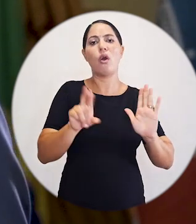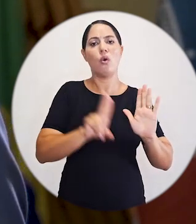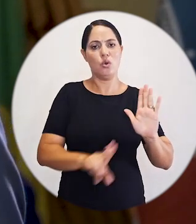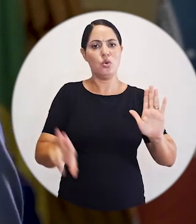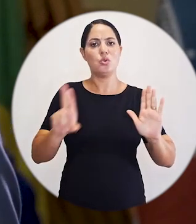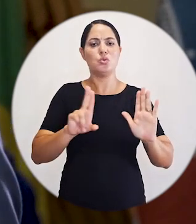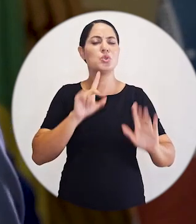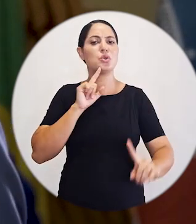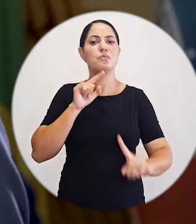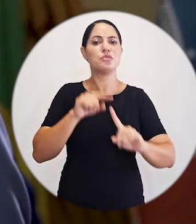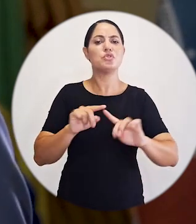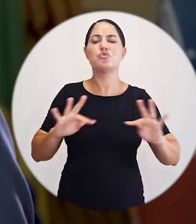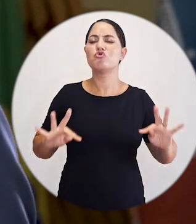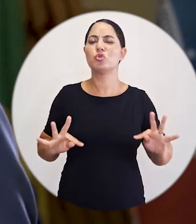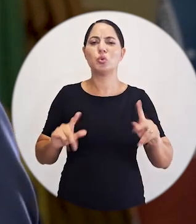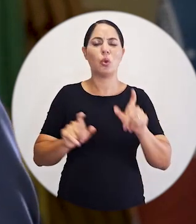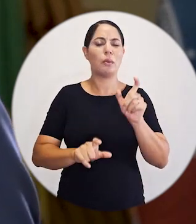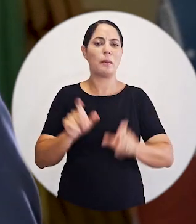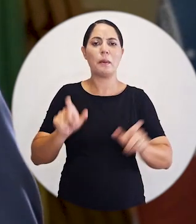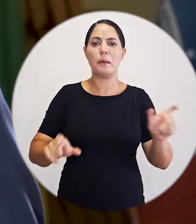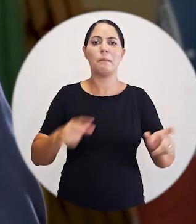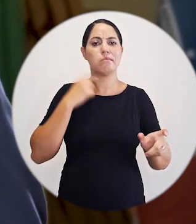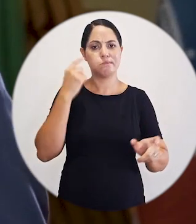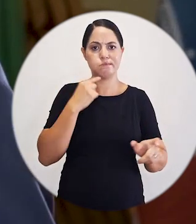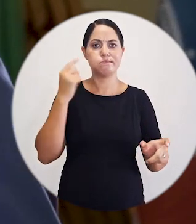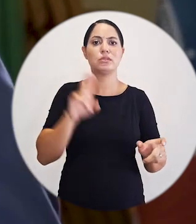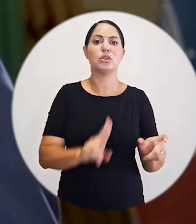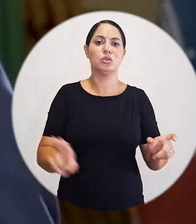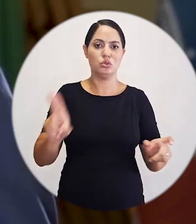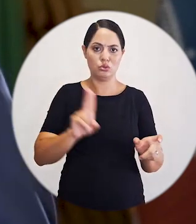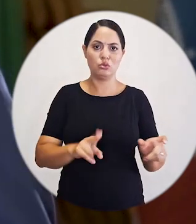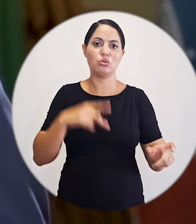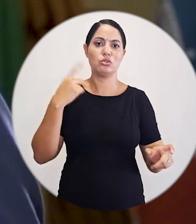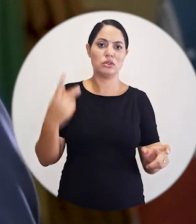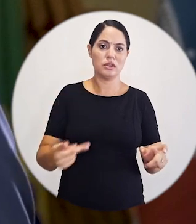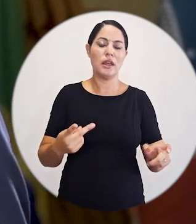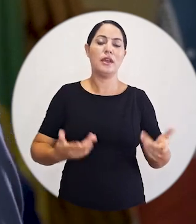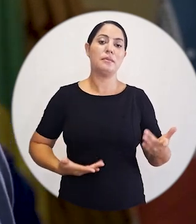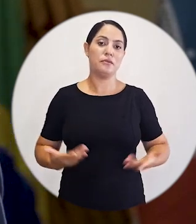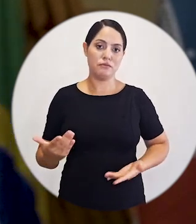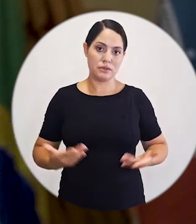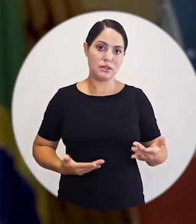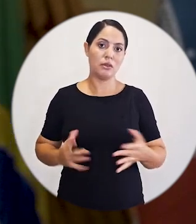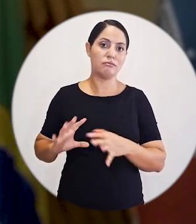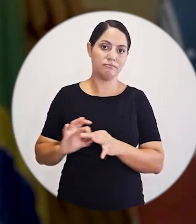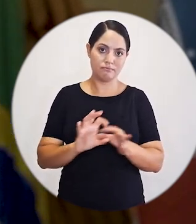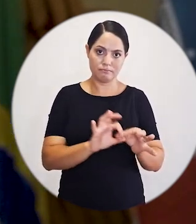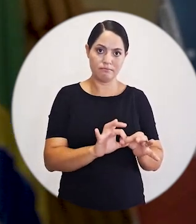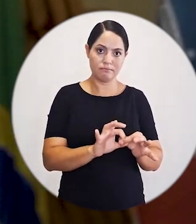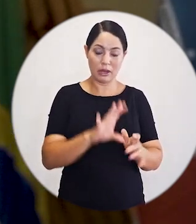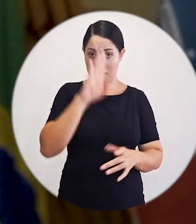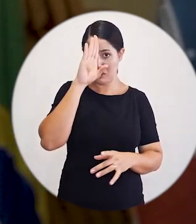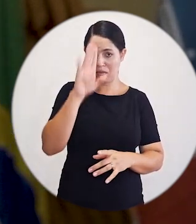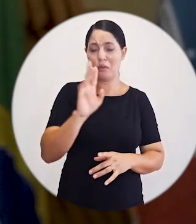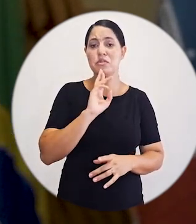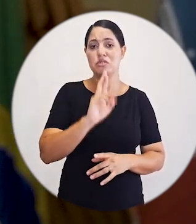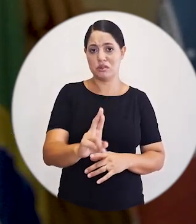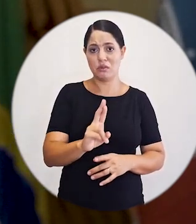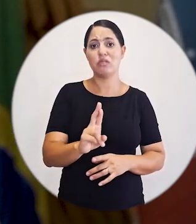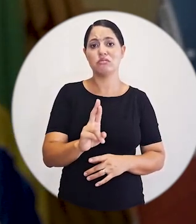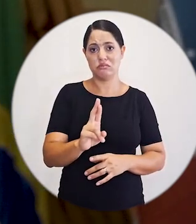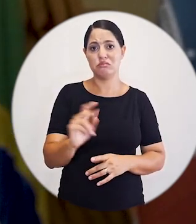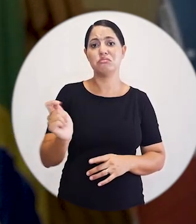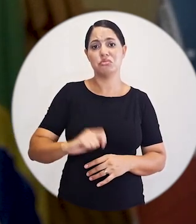que todos os profissionais da advocacia possam dela se valer na utilização de sua profissão como meio para atingir